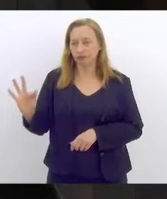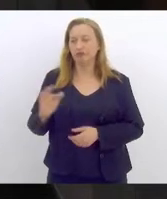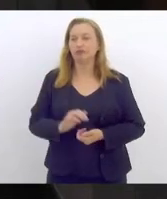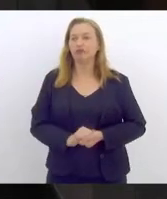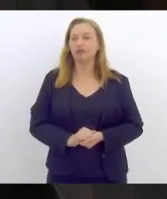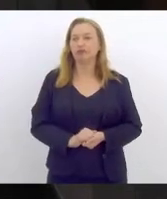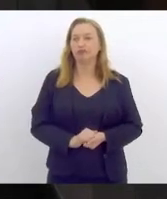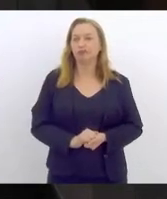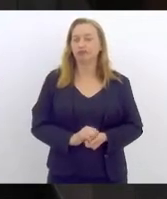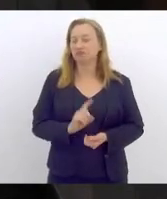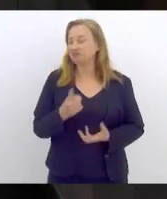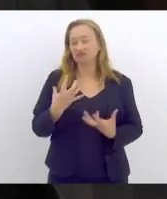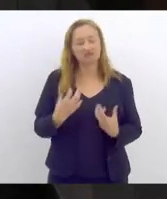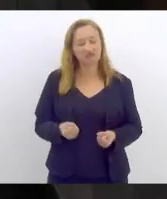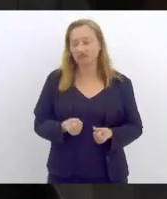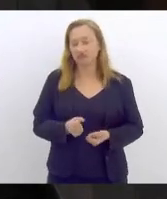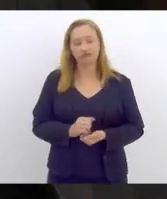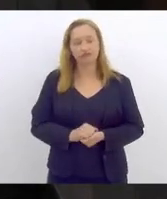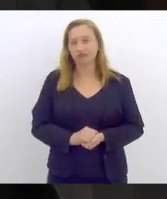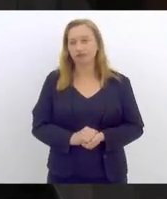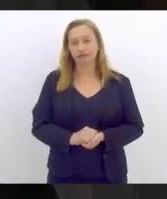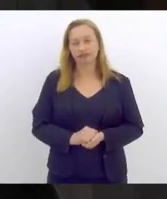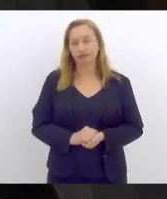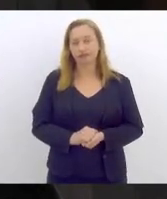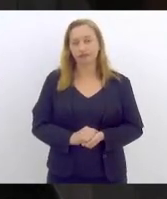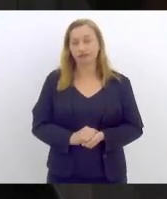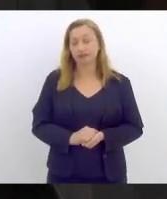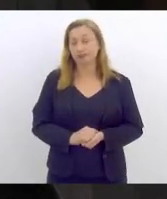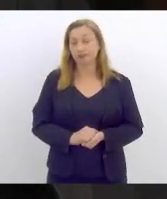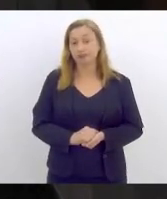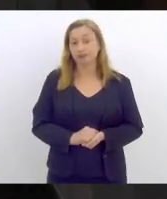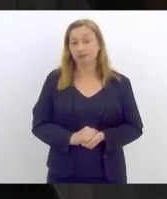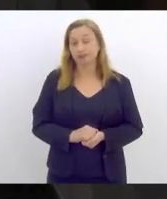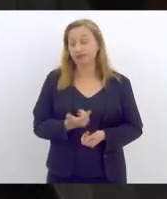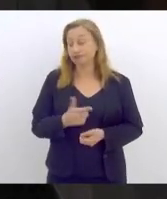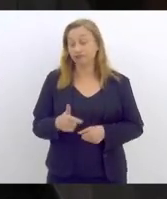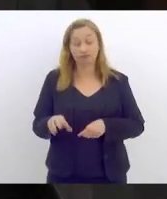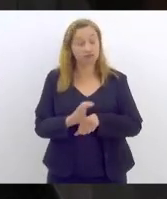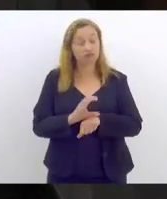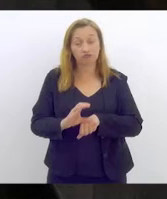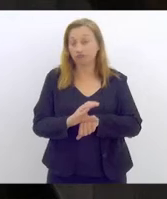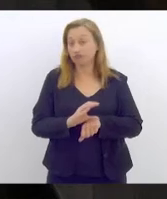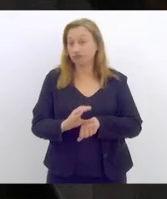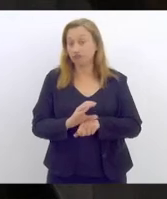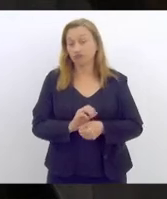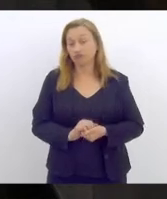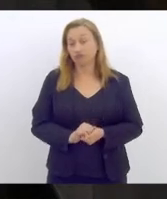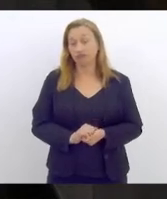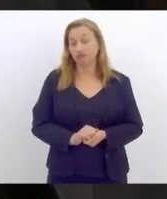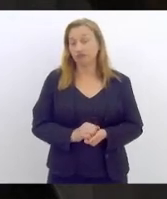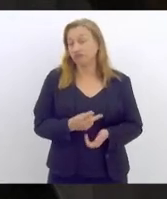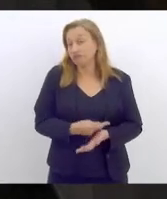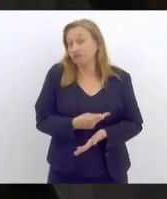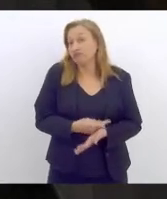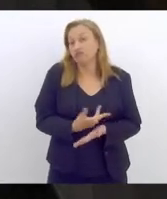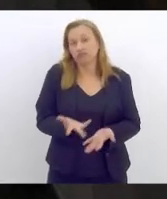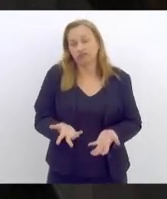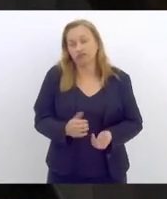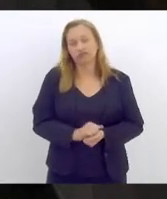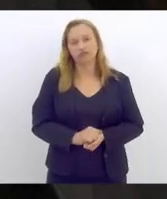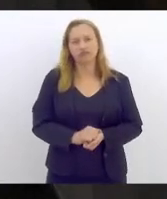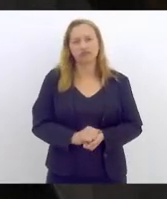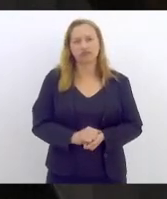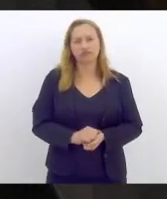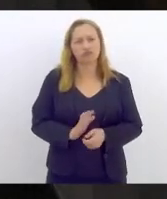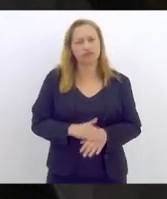isso é inaceitável está numa inconstitucionalidade gritante e